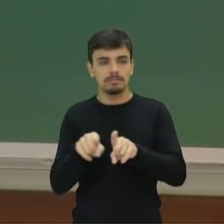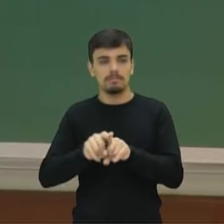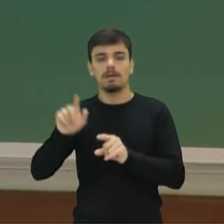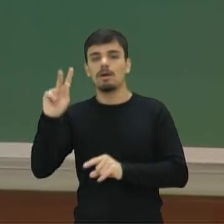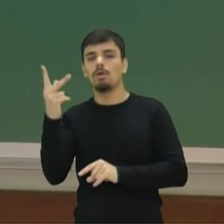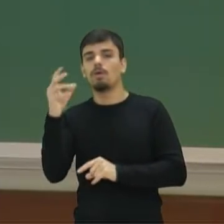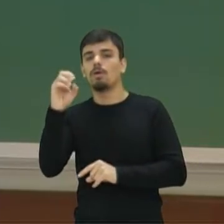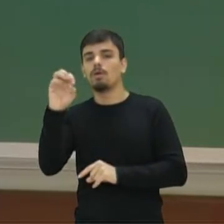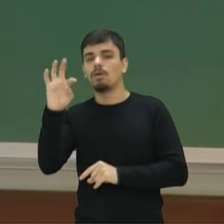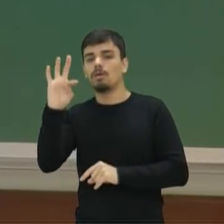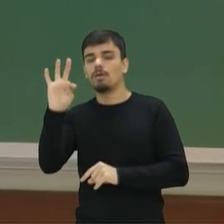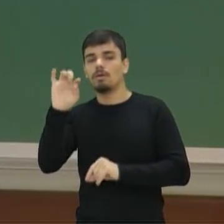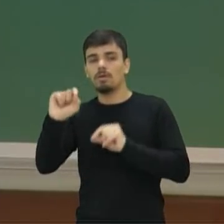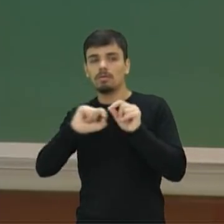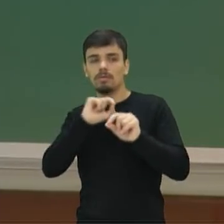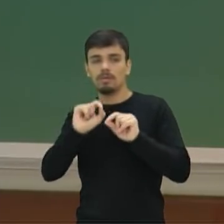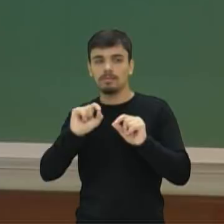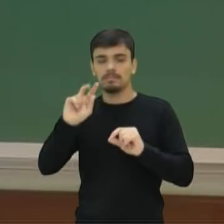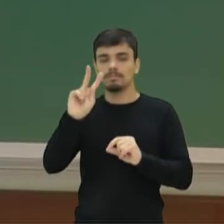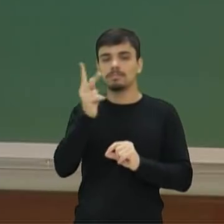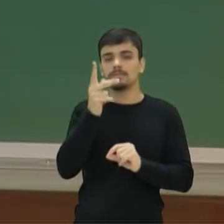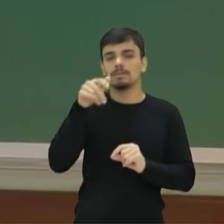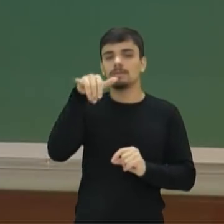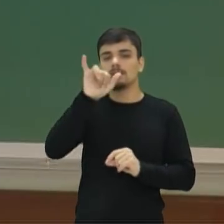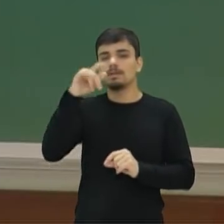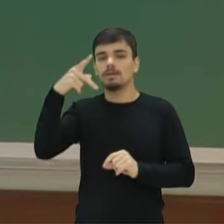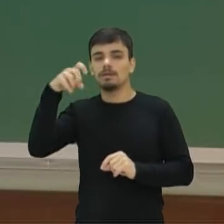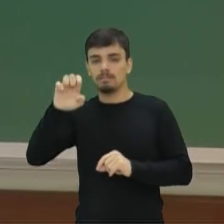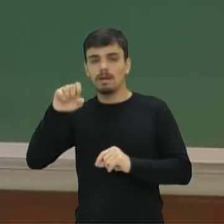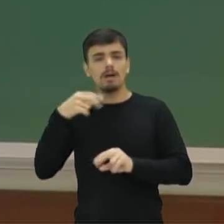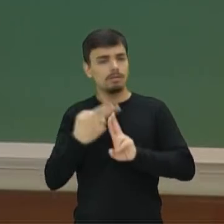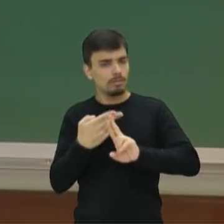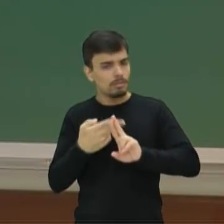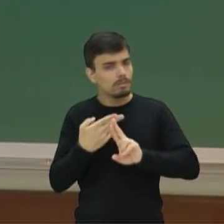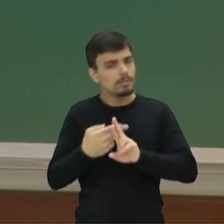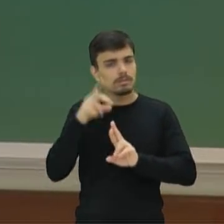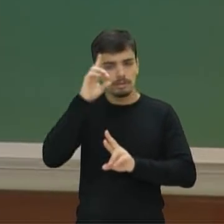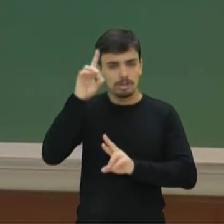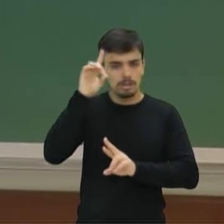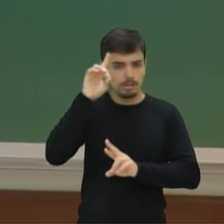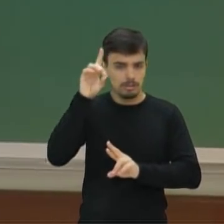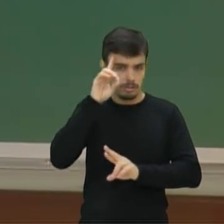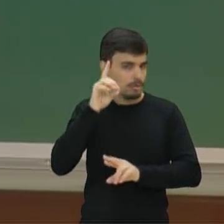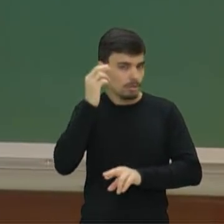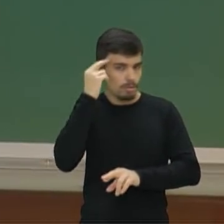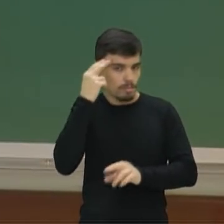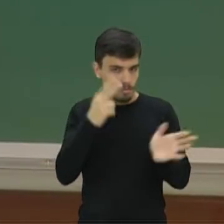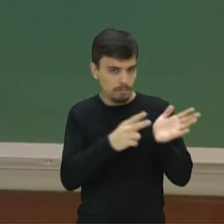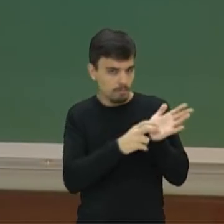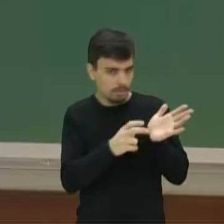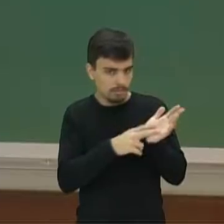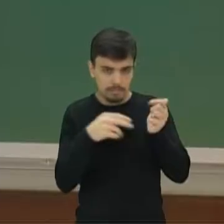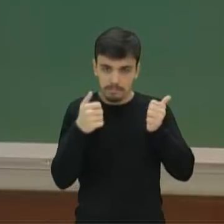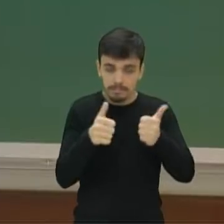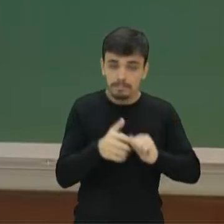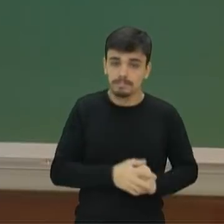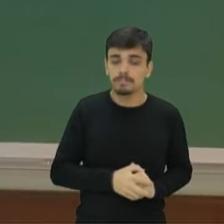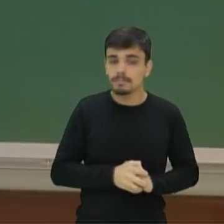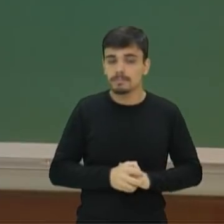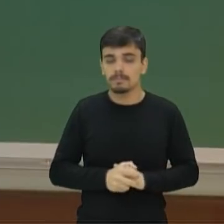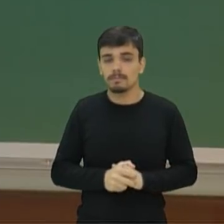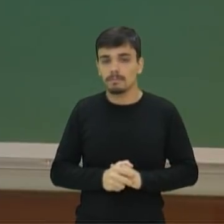Hot e hip, essas são palavras em inglês que eu uso no meu dia a dia, uso no meu vocabulário normal, ok? Então, olha